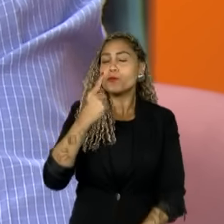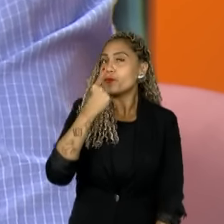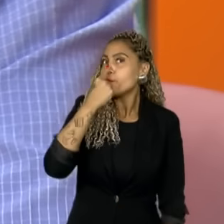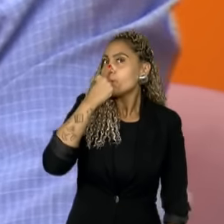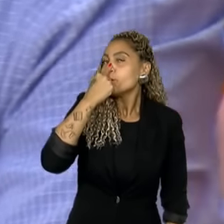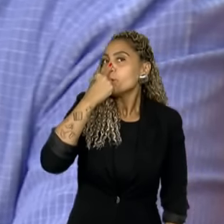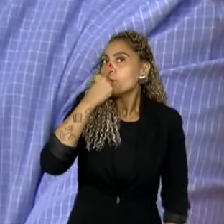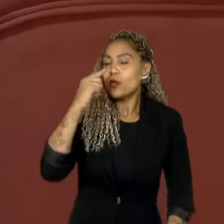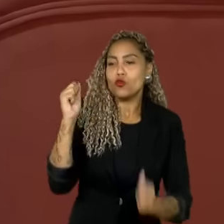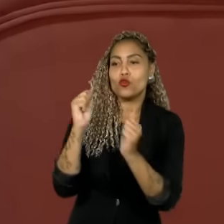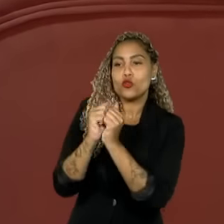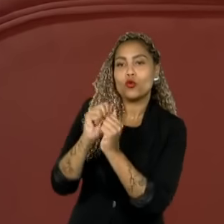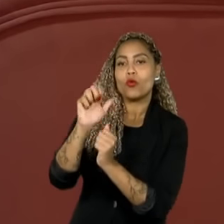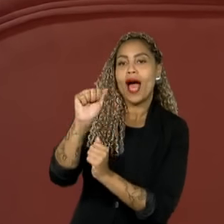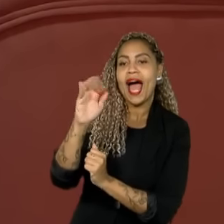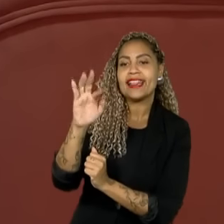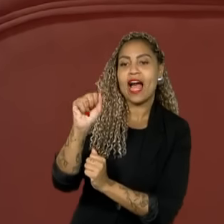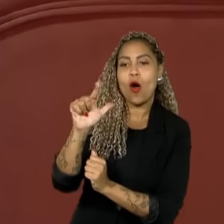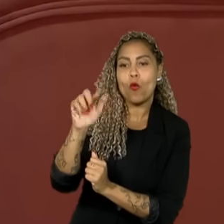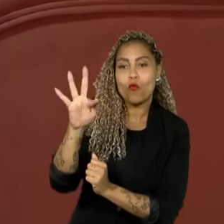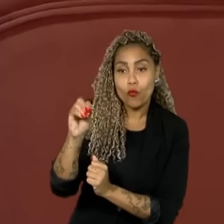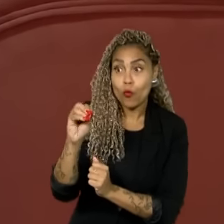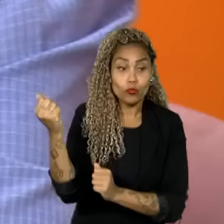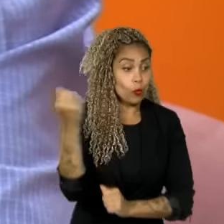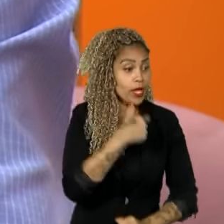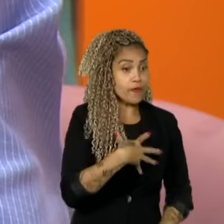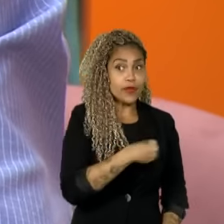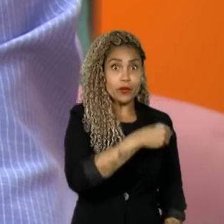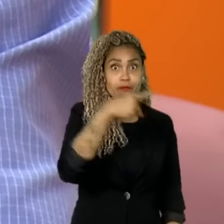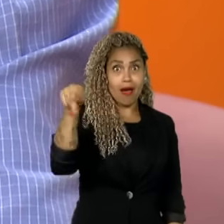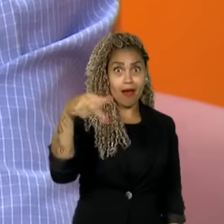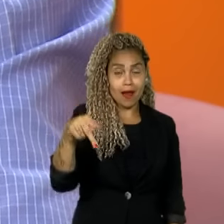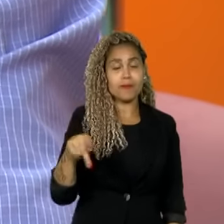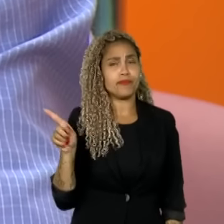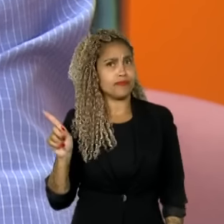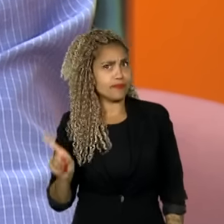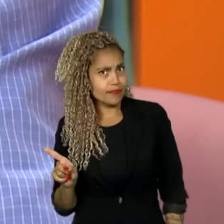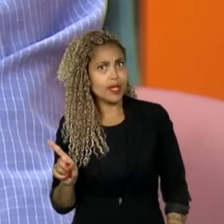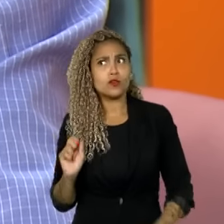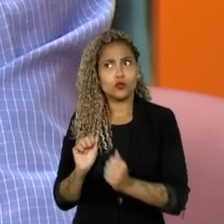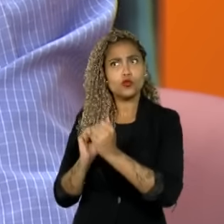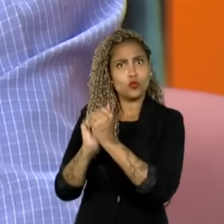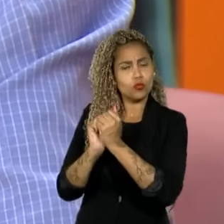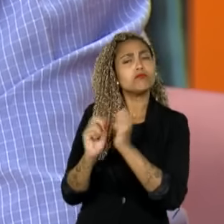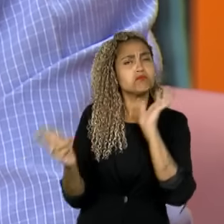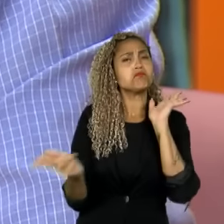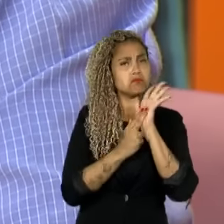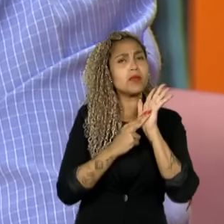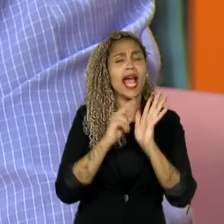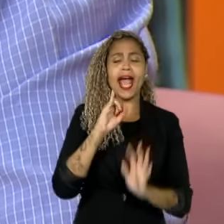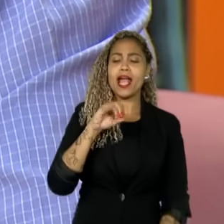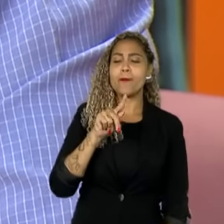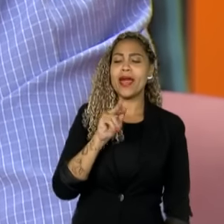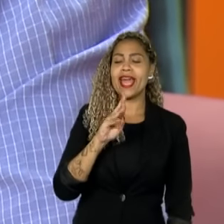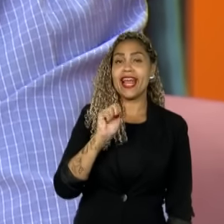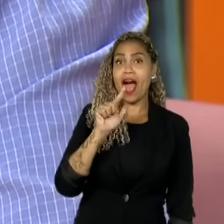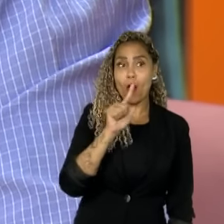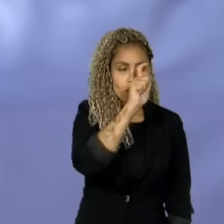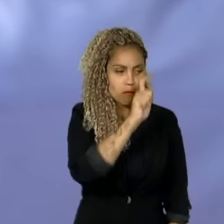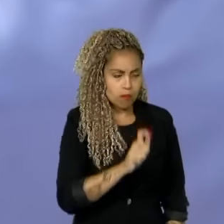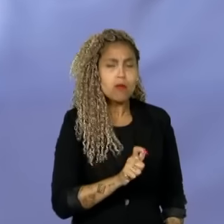Ataúfo do que os próprios filhos, Ataufinho e tal. E o Aldacir me diz, não, o Imperial realmente compôs essa